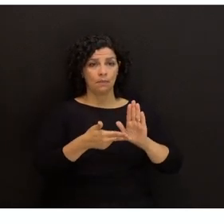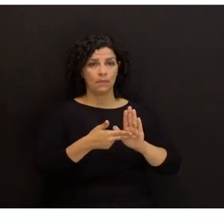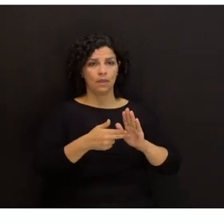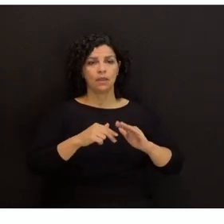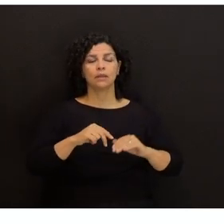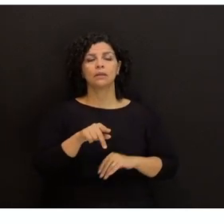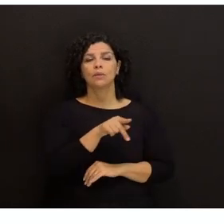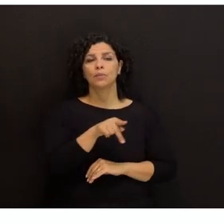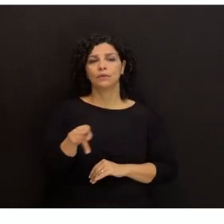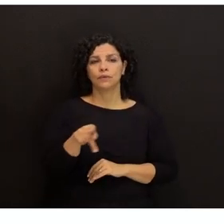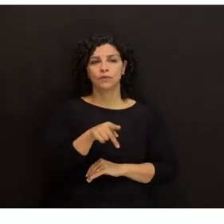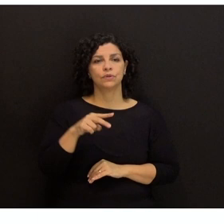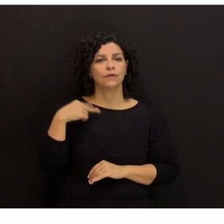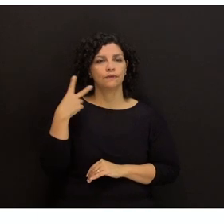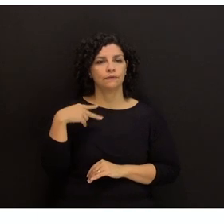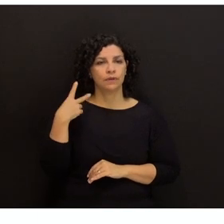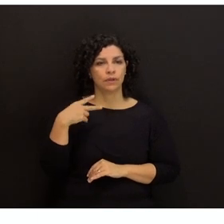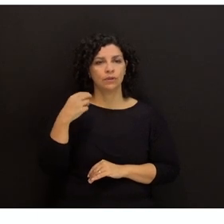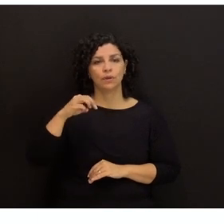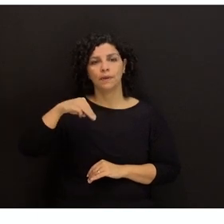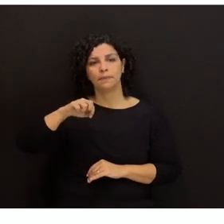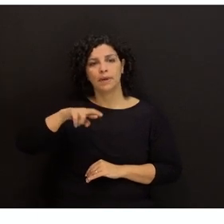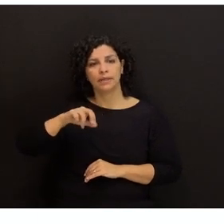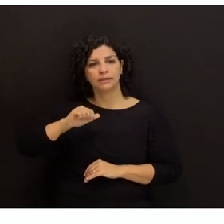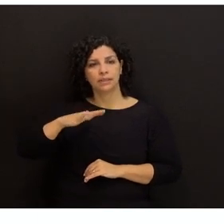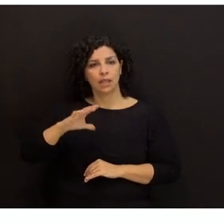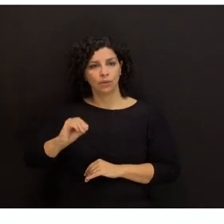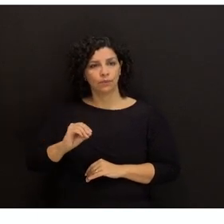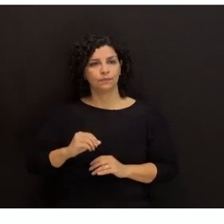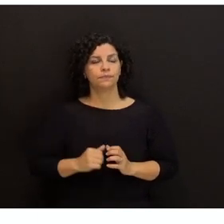professor Vereador professor Marcelo